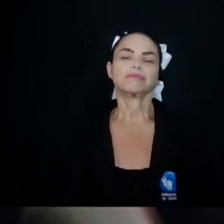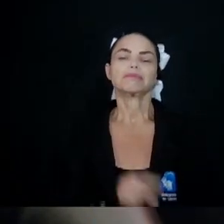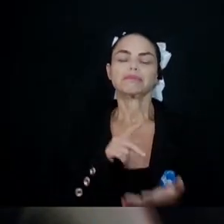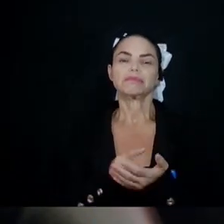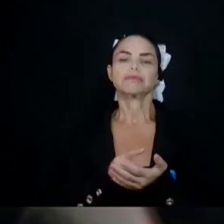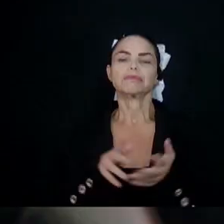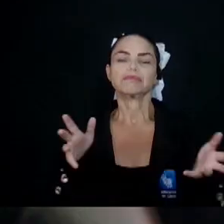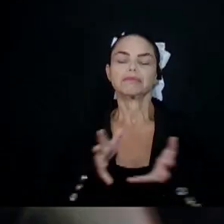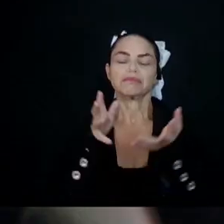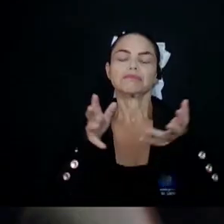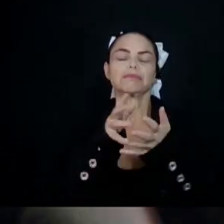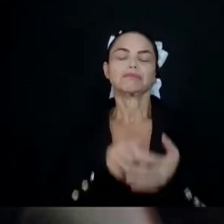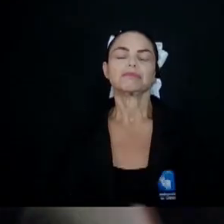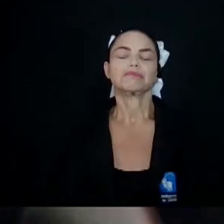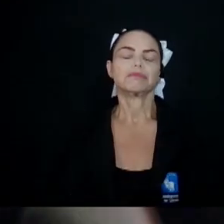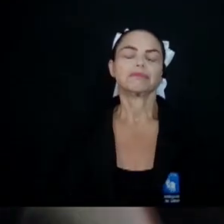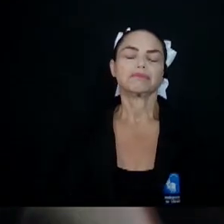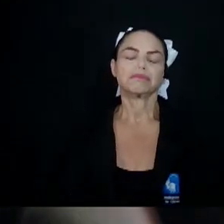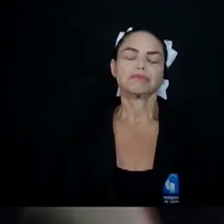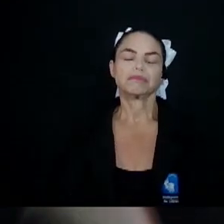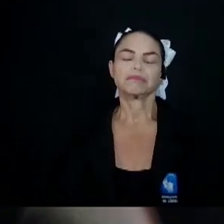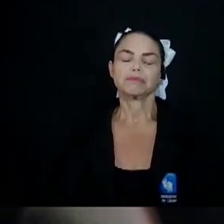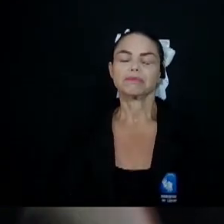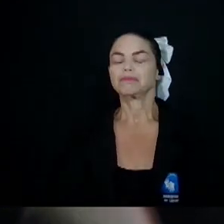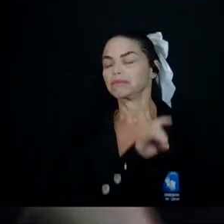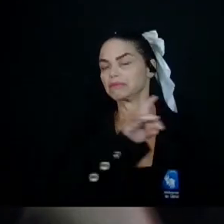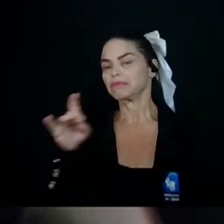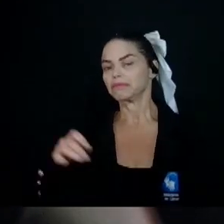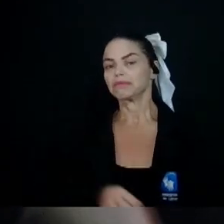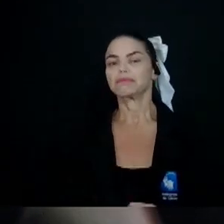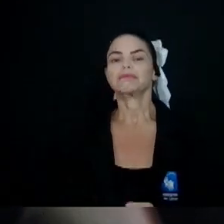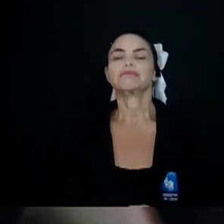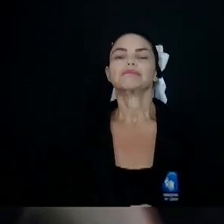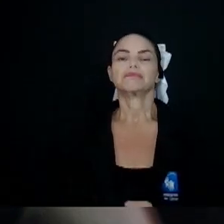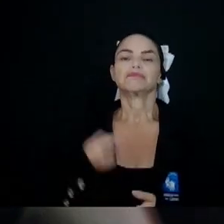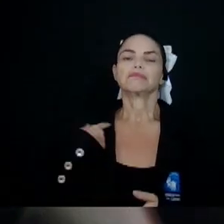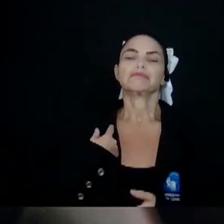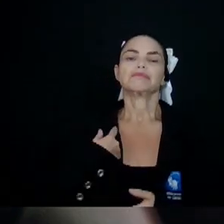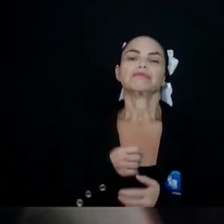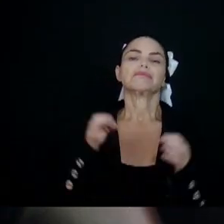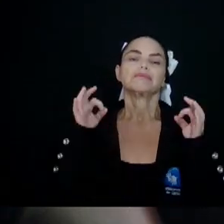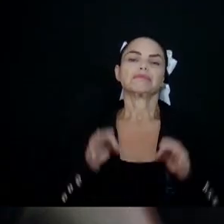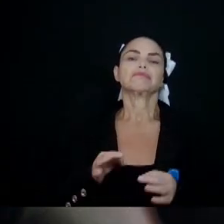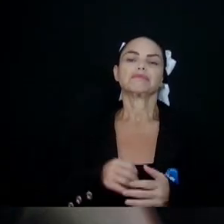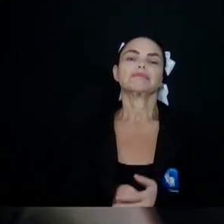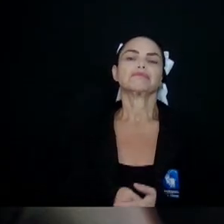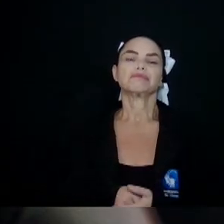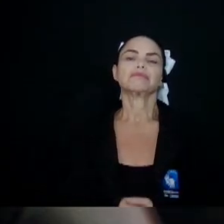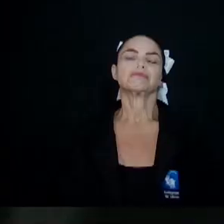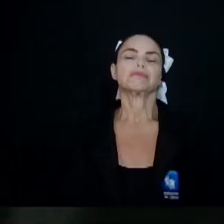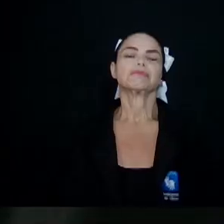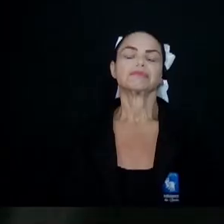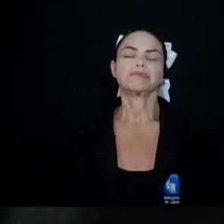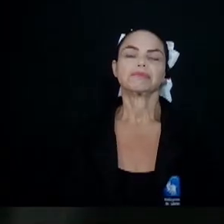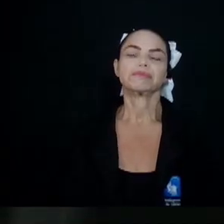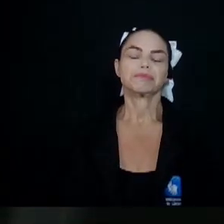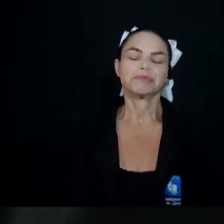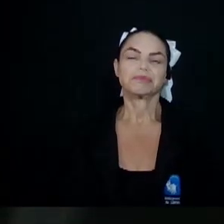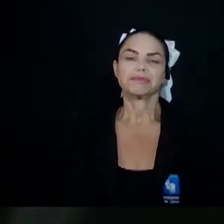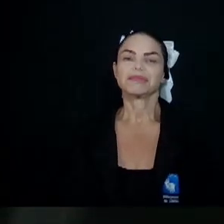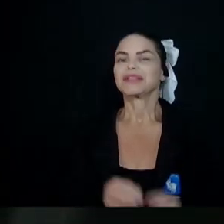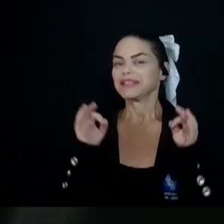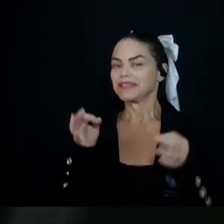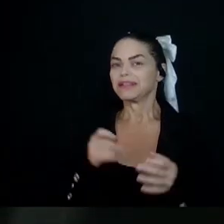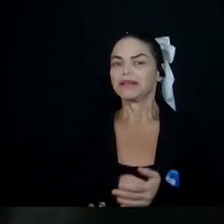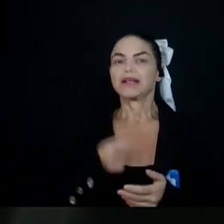estimulação. Então, cada um fazendo a sua parte, com certeza dá certo. Com certeza vai dar certo sim,